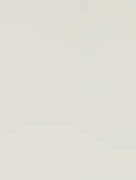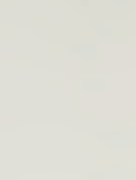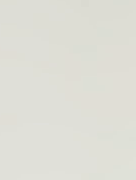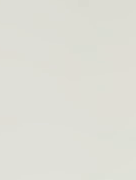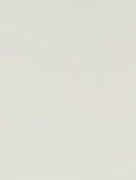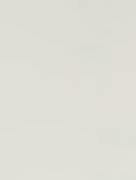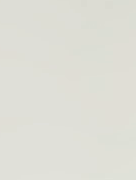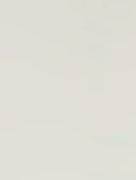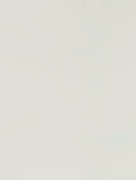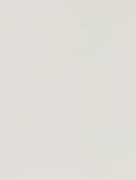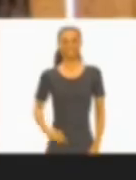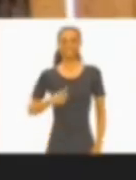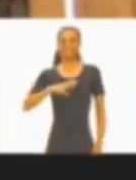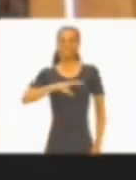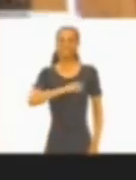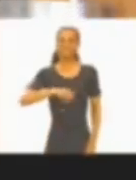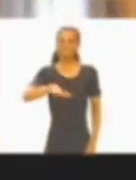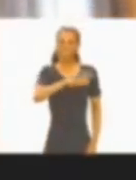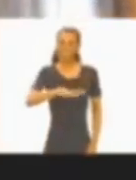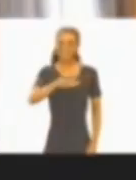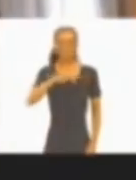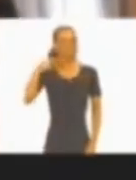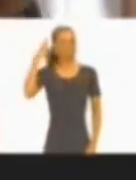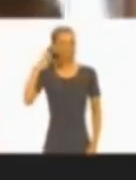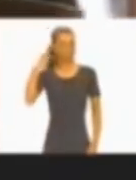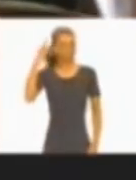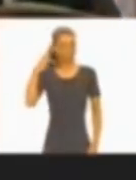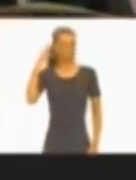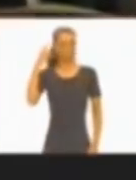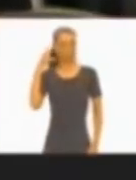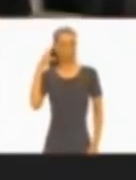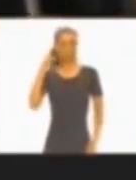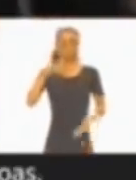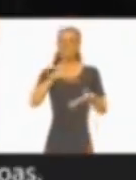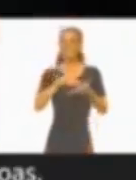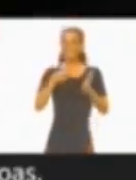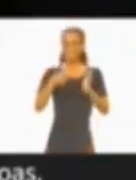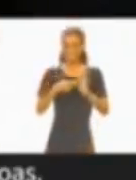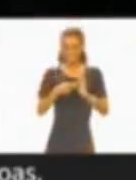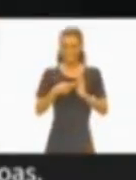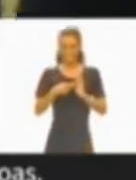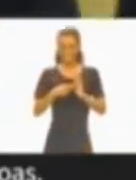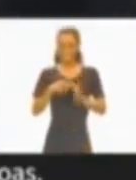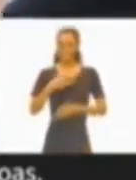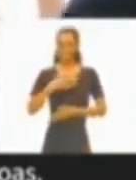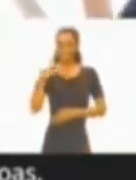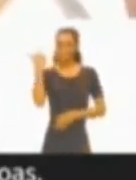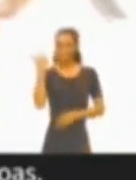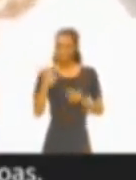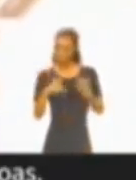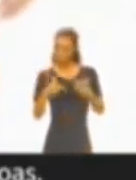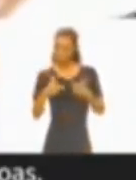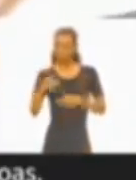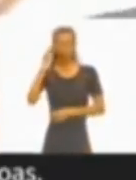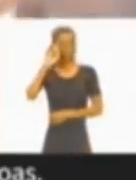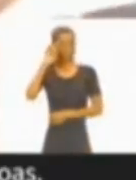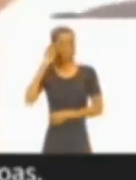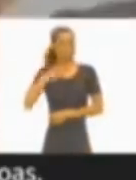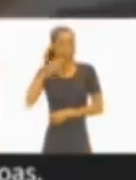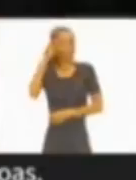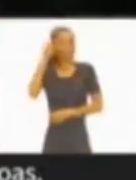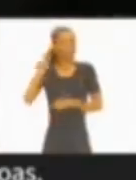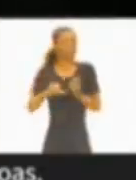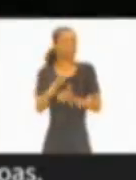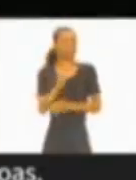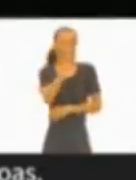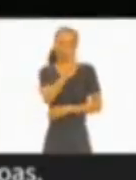Unidos pelo Rio Grande. Eu faço política com amor. Isso quer dizer que na minha ação diária, penso em primeiro